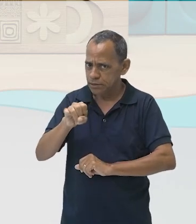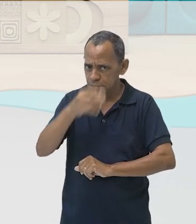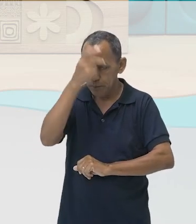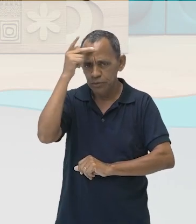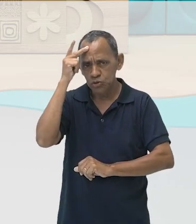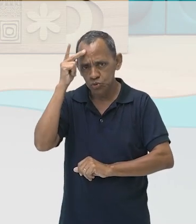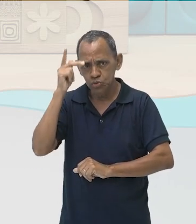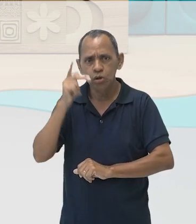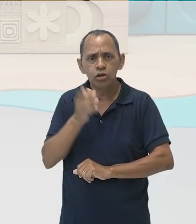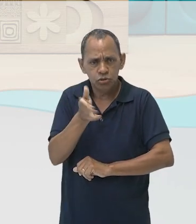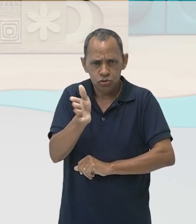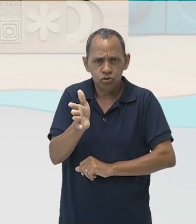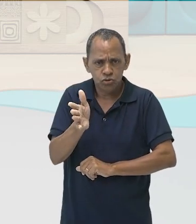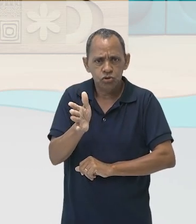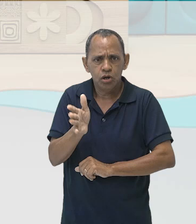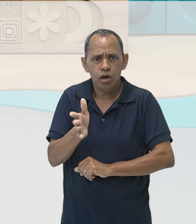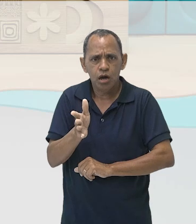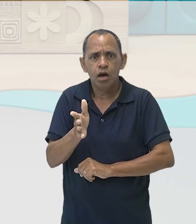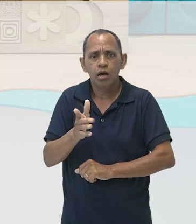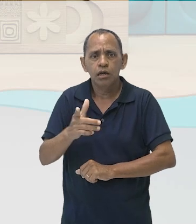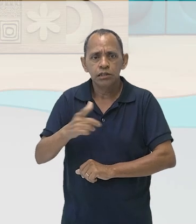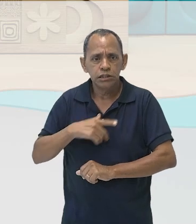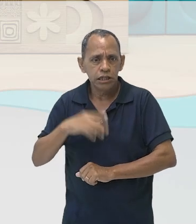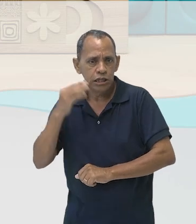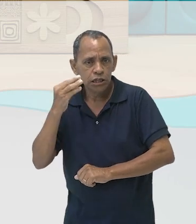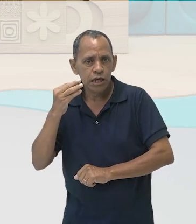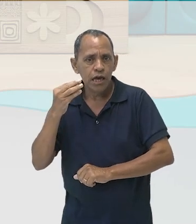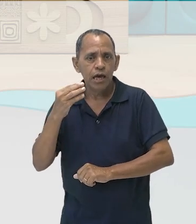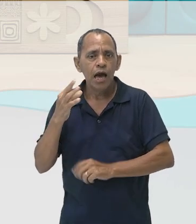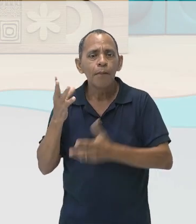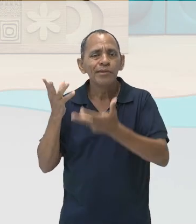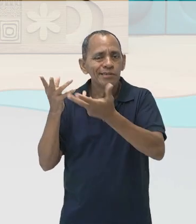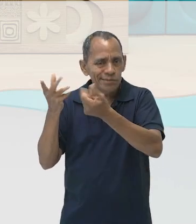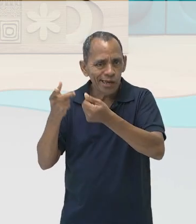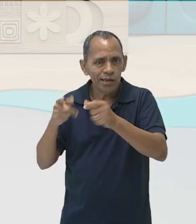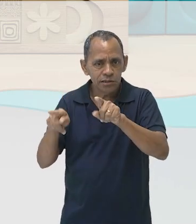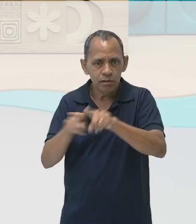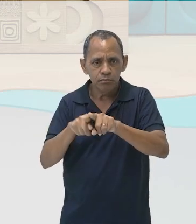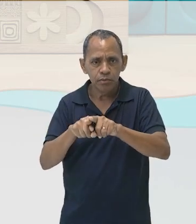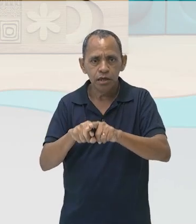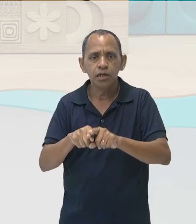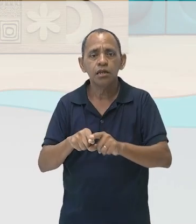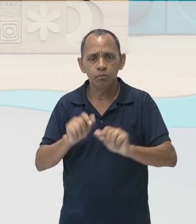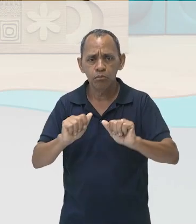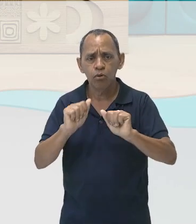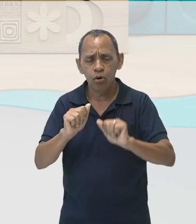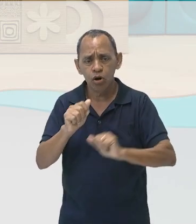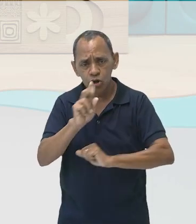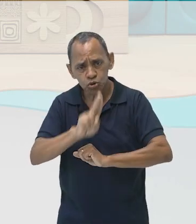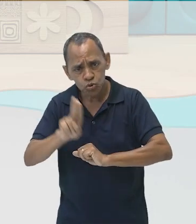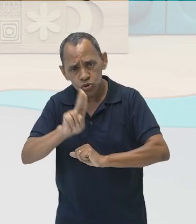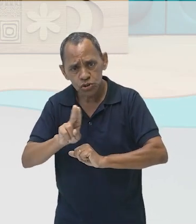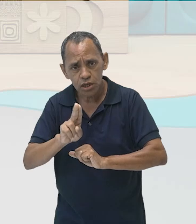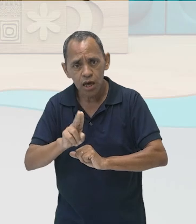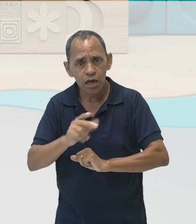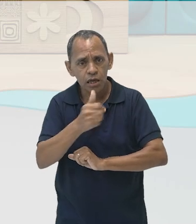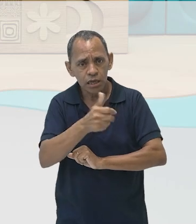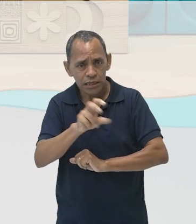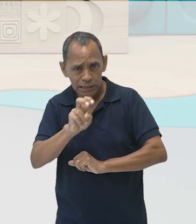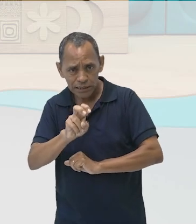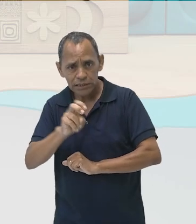tipo de exercício, ou seja, ele é avançado, aí já pula para 5 séries de 15 repetições com uma carga